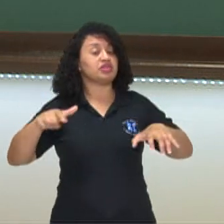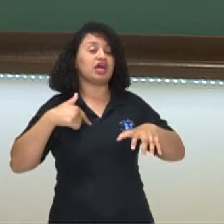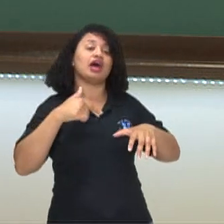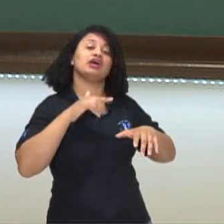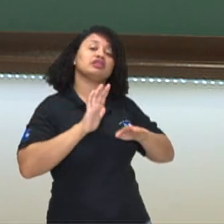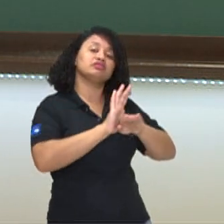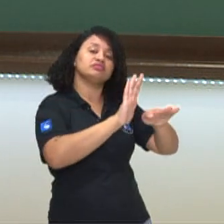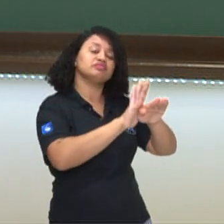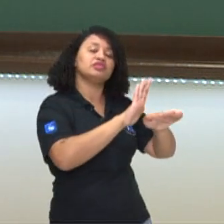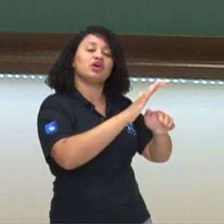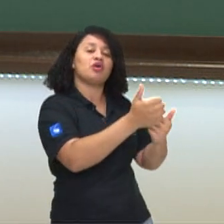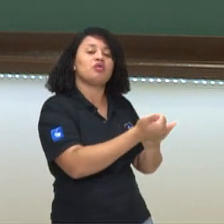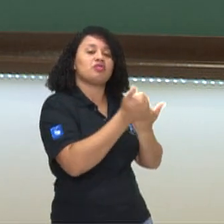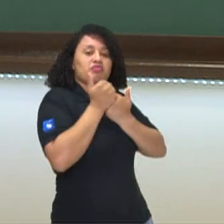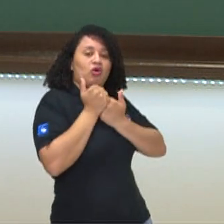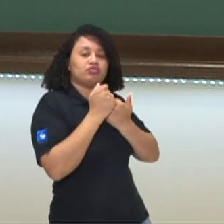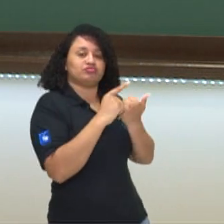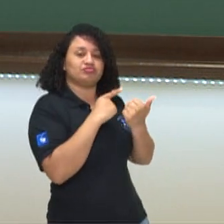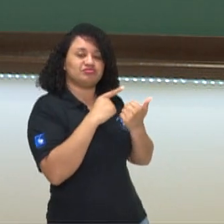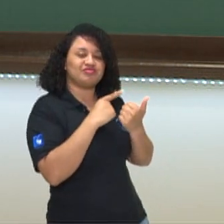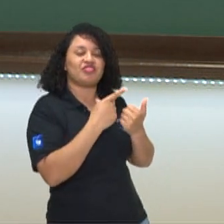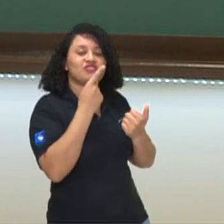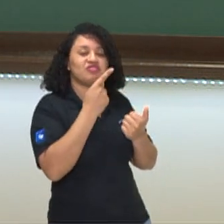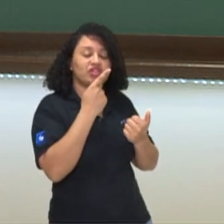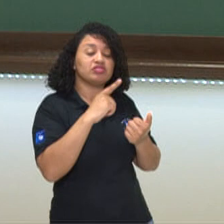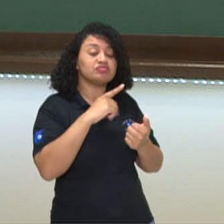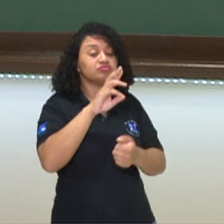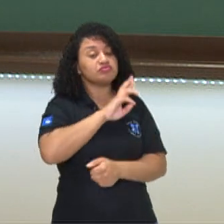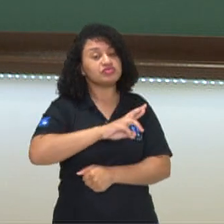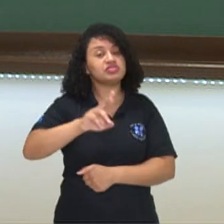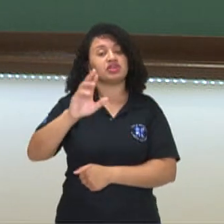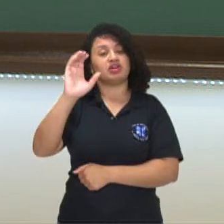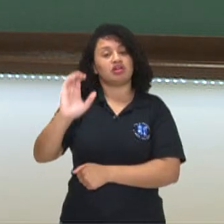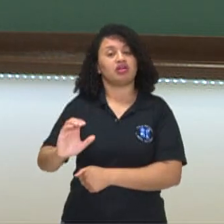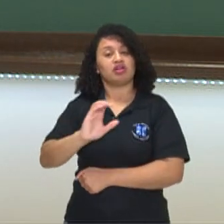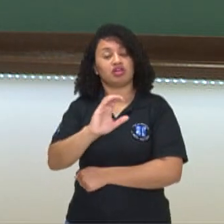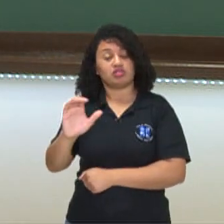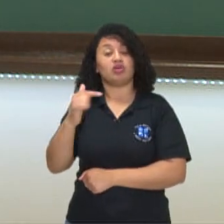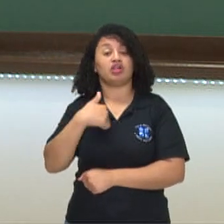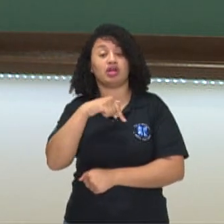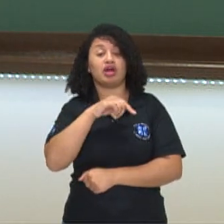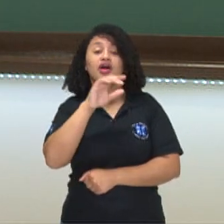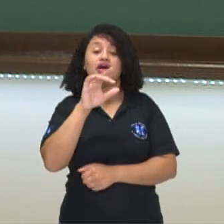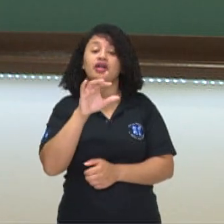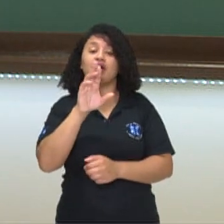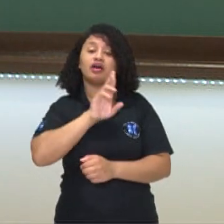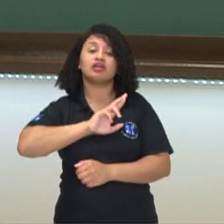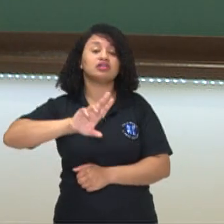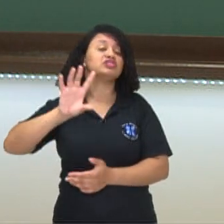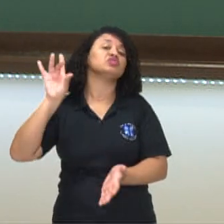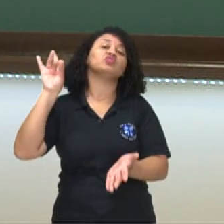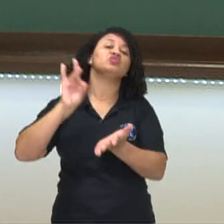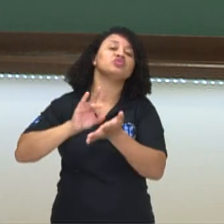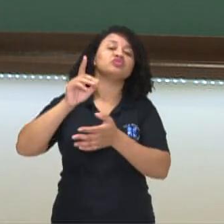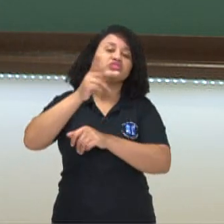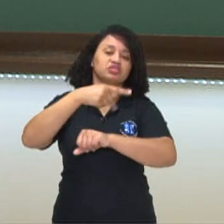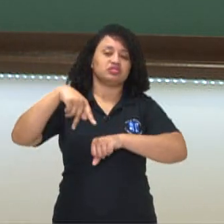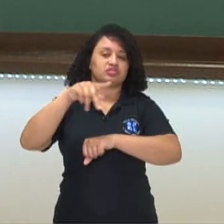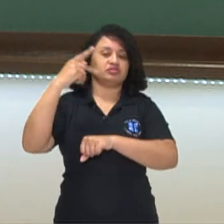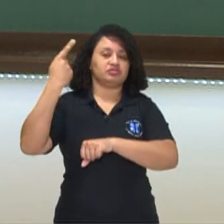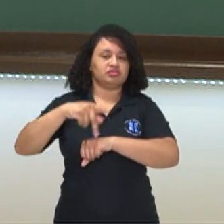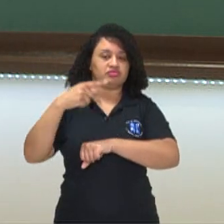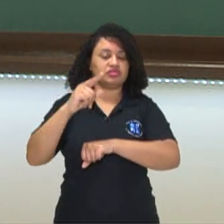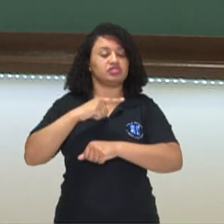Igreja Católica, dizendo que a religiosidade cristã católica era a religião oficial do seu país. Então